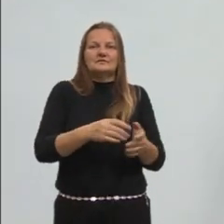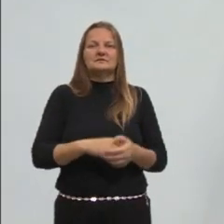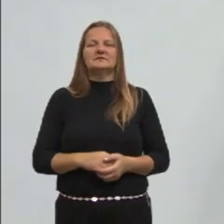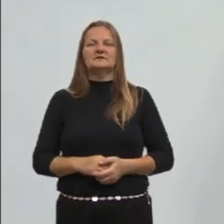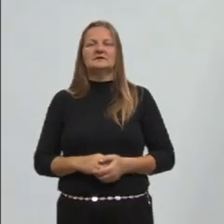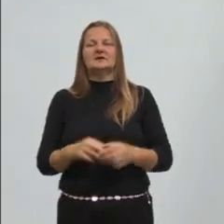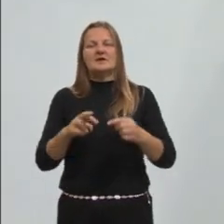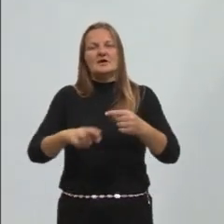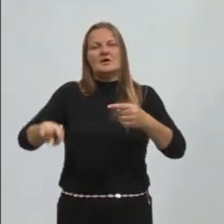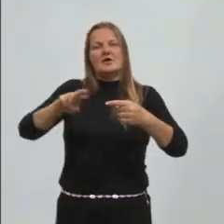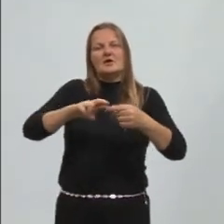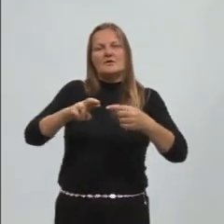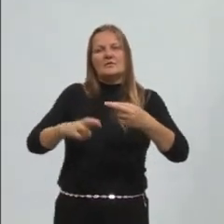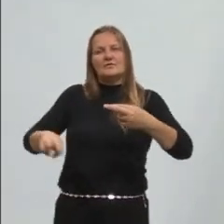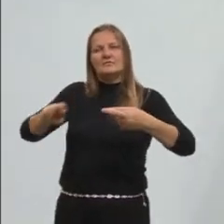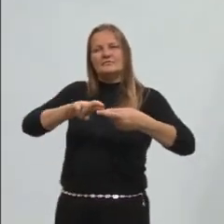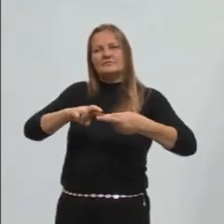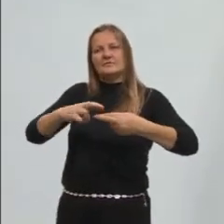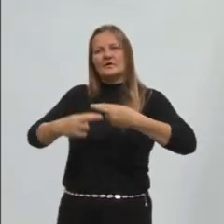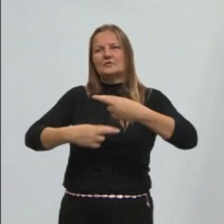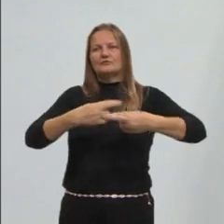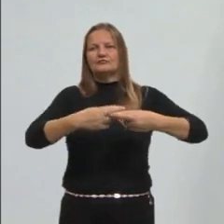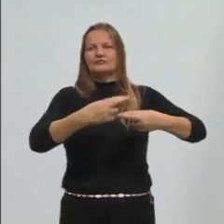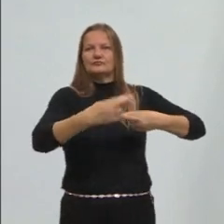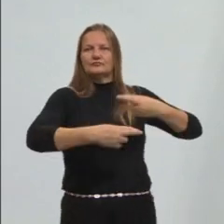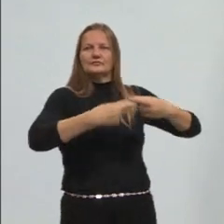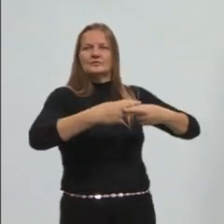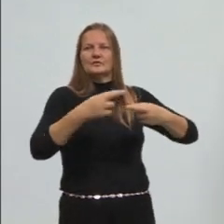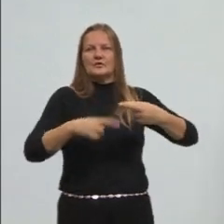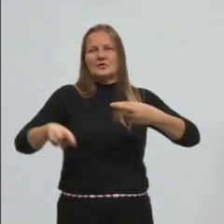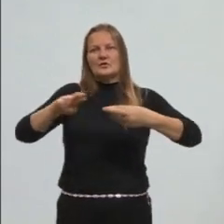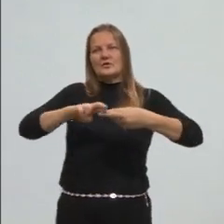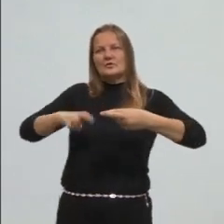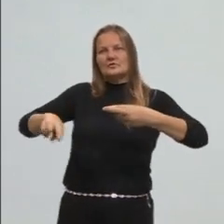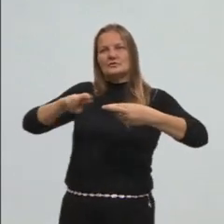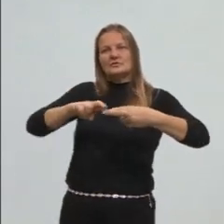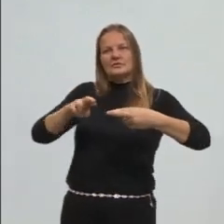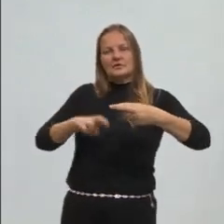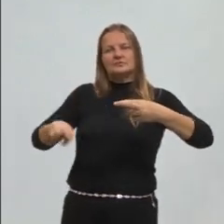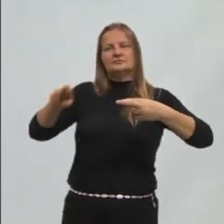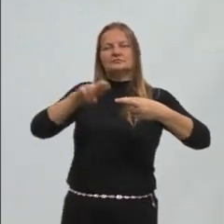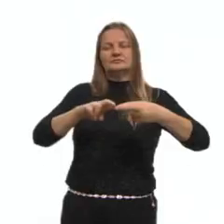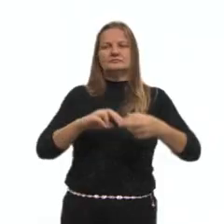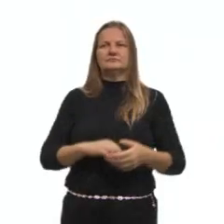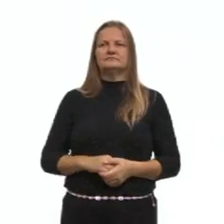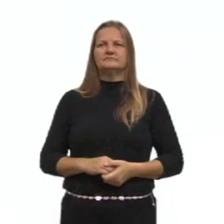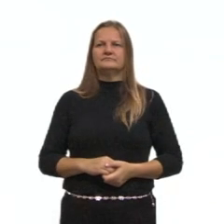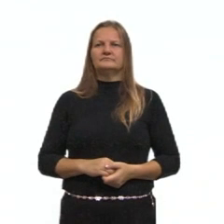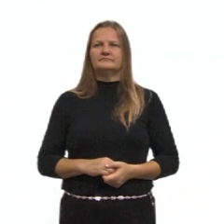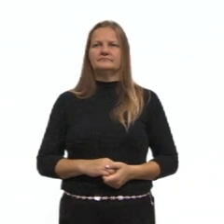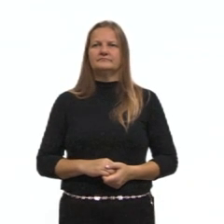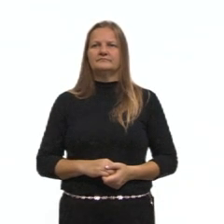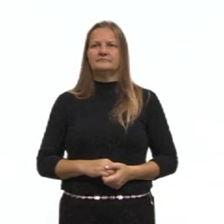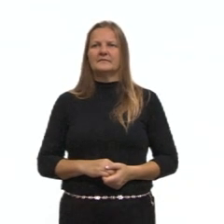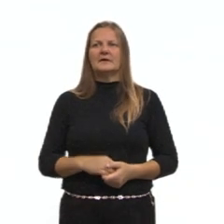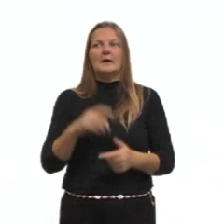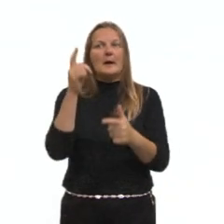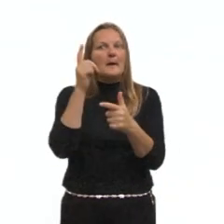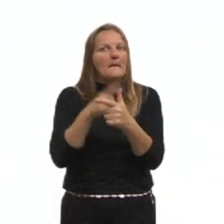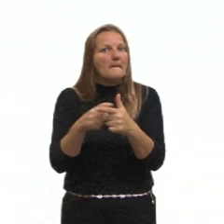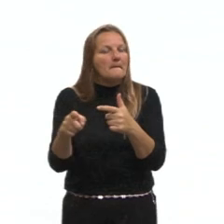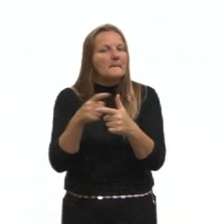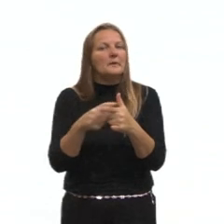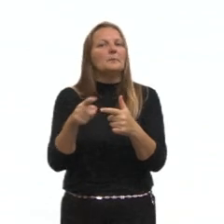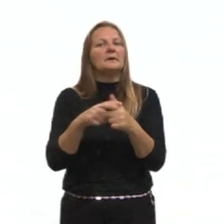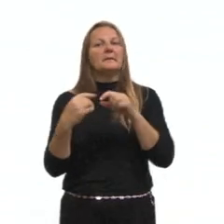uma reciclagem assim de não ter a reciclagem o que acontece a gente não existi-la Então essa é